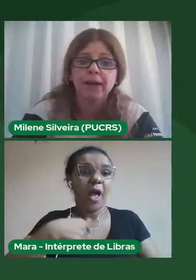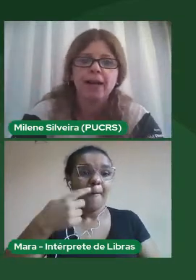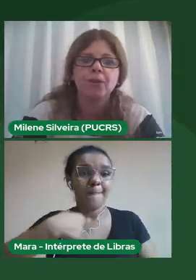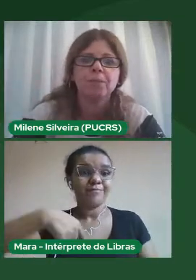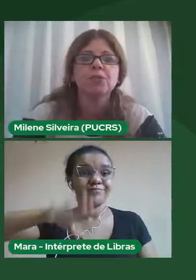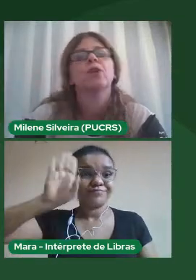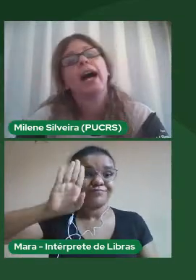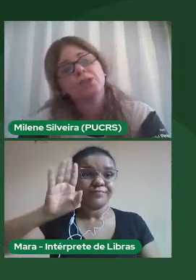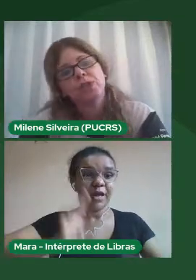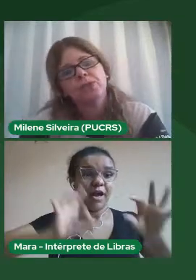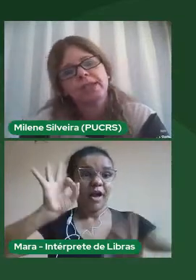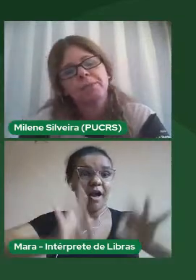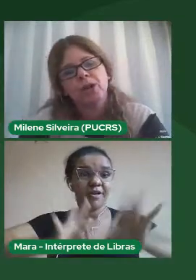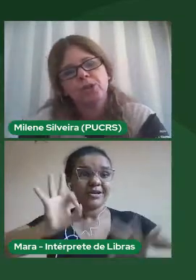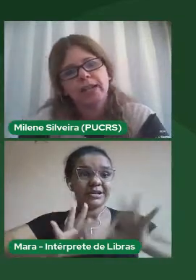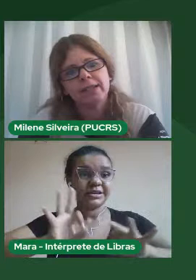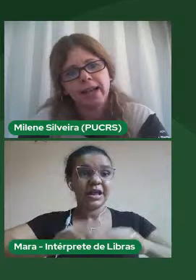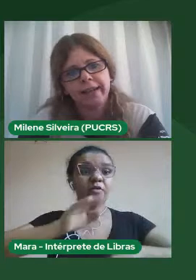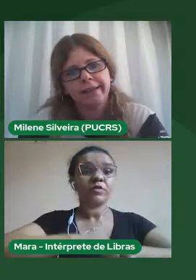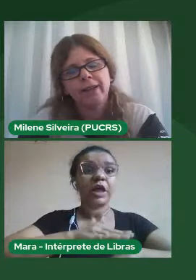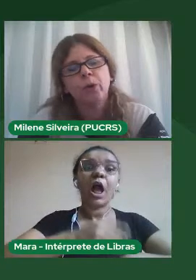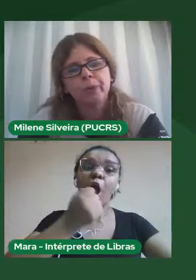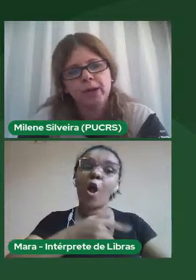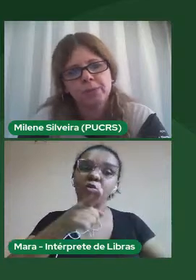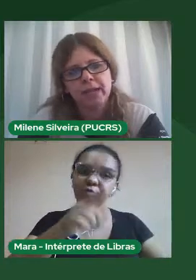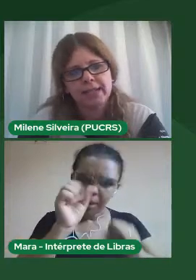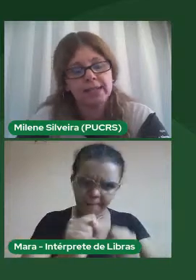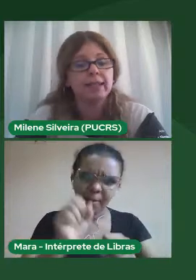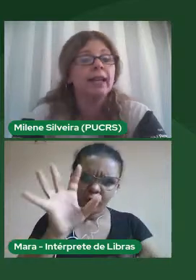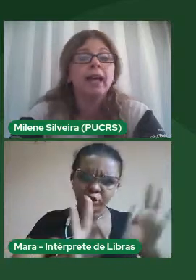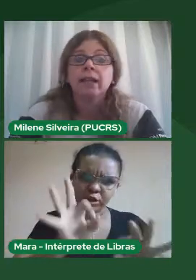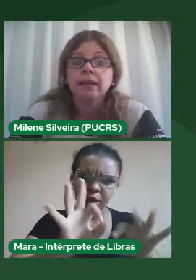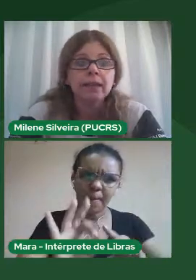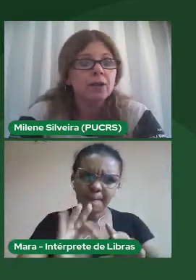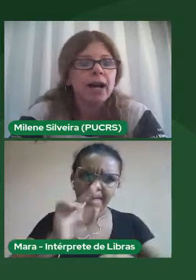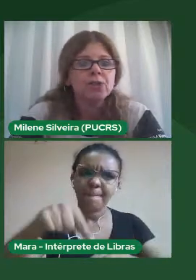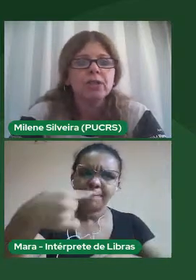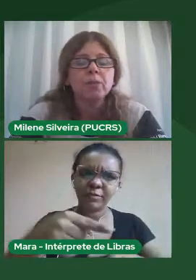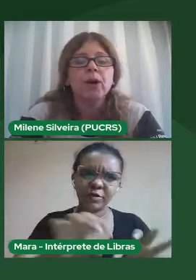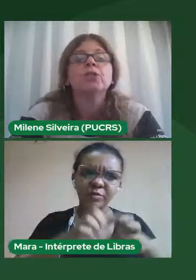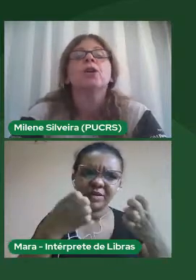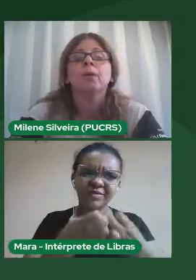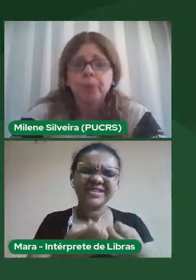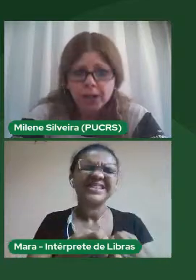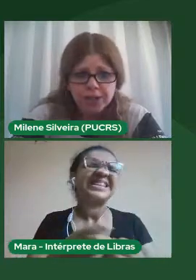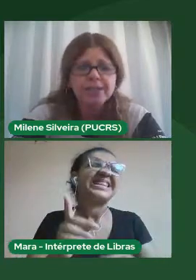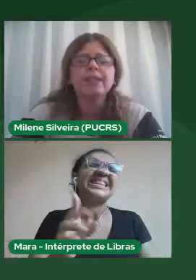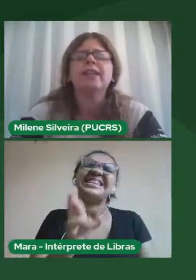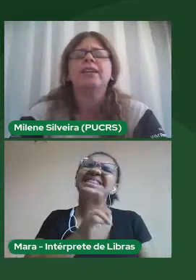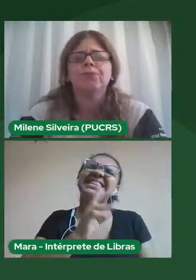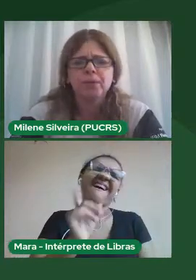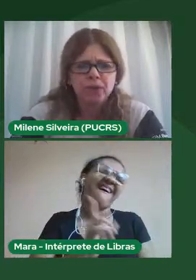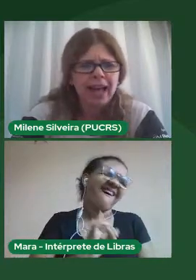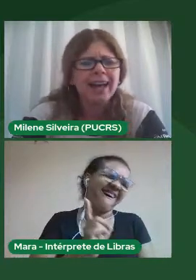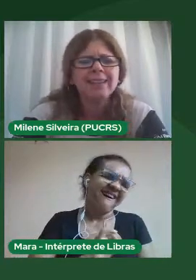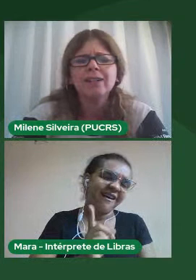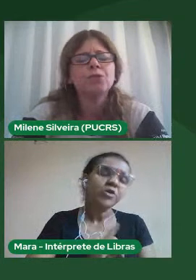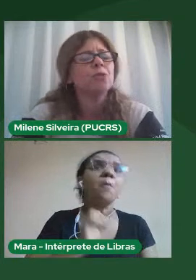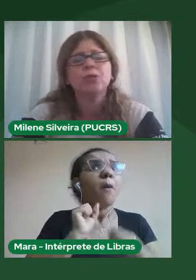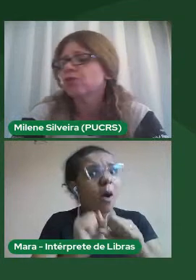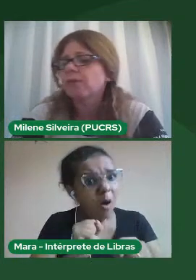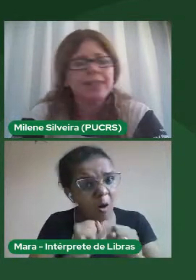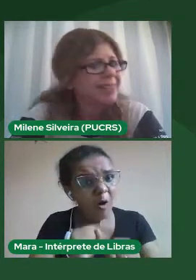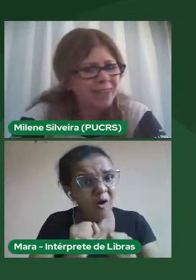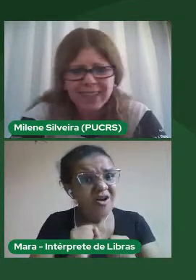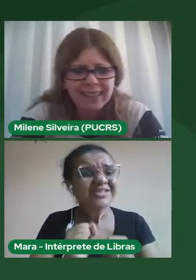chegava e falava com a pessoa. Acho que você pode organizar o próximo IHC. Não, acho que não pode. Pode sim, vamos lá. Ah, não, eu